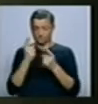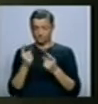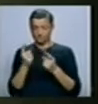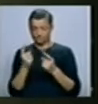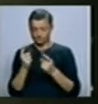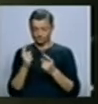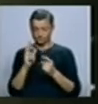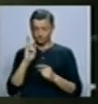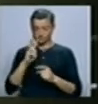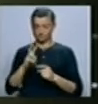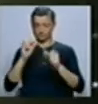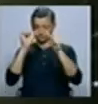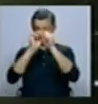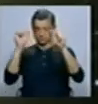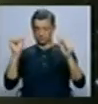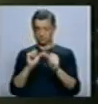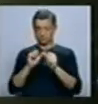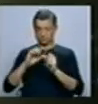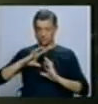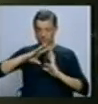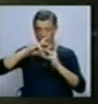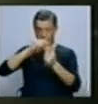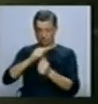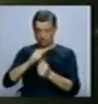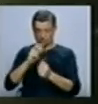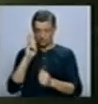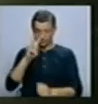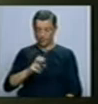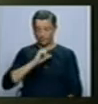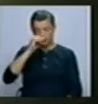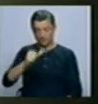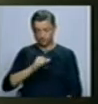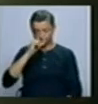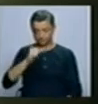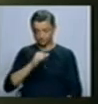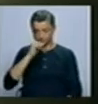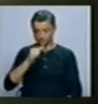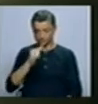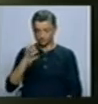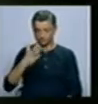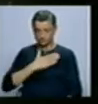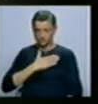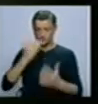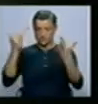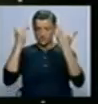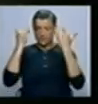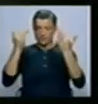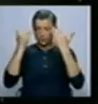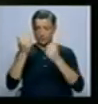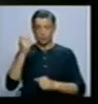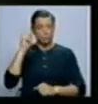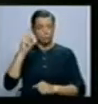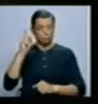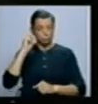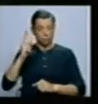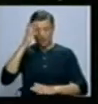para um outro sistema planetário para ver algo que nós não encontramos no nosso, mas que nos fornece dicas muito precisas sobre o que está